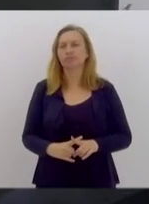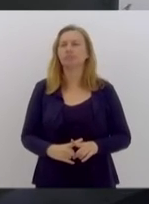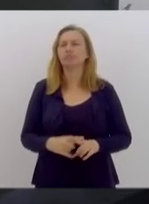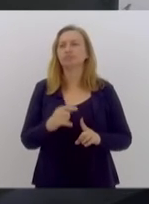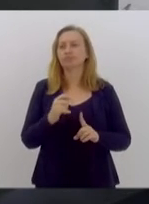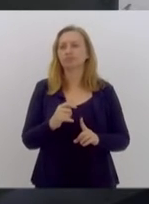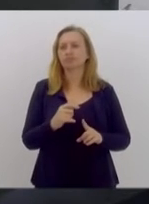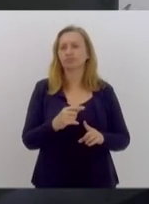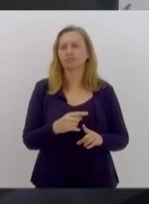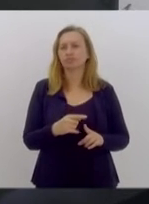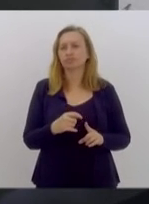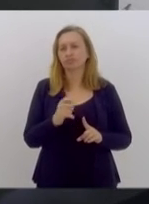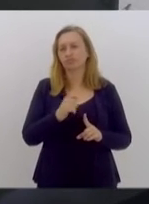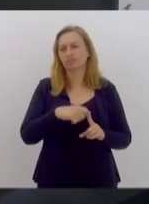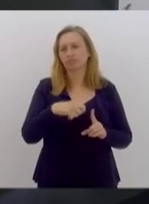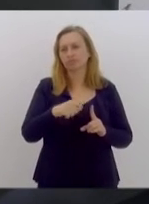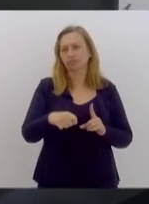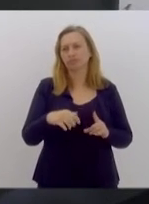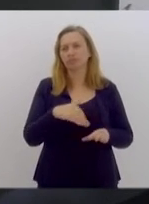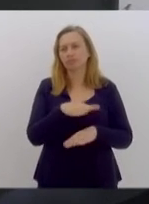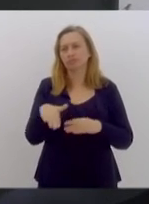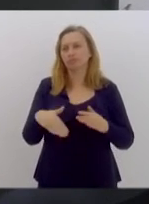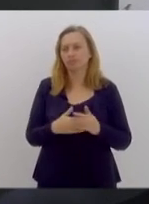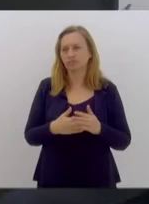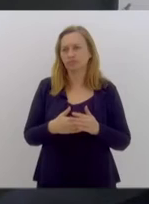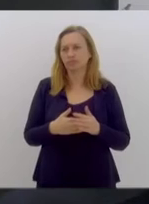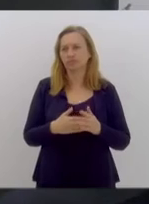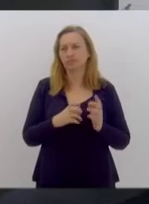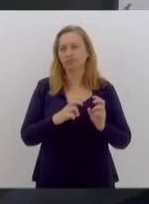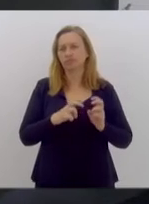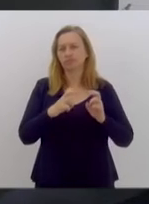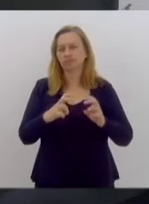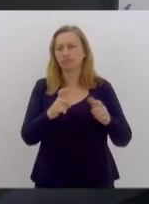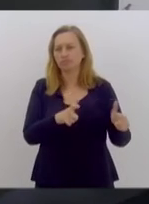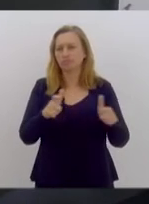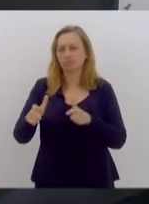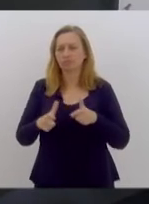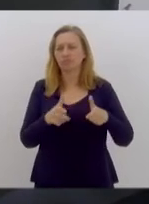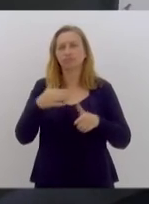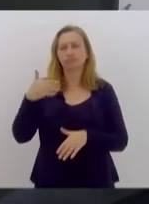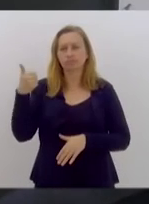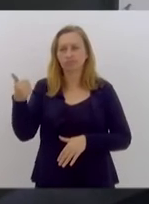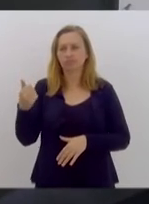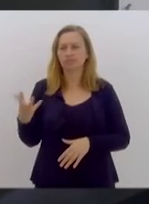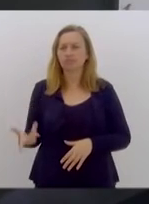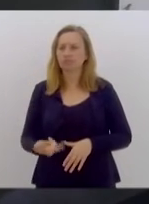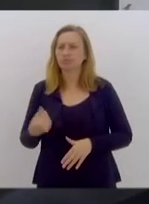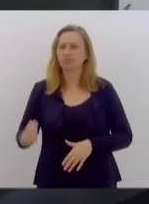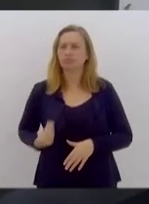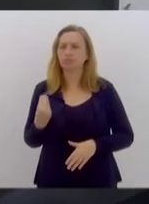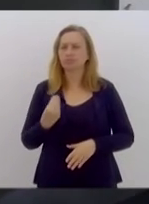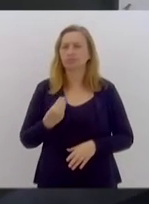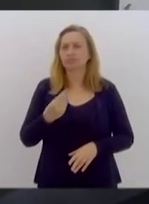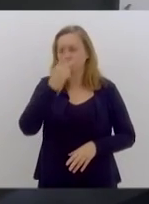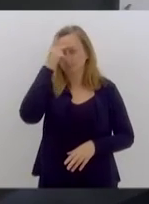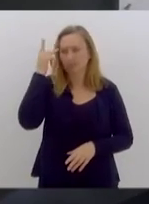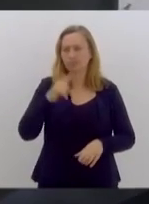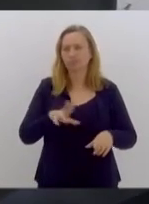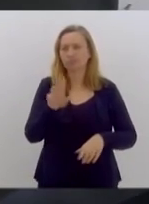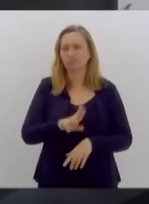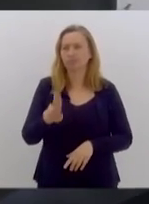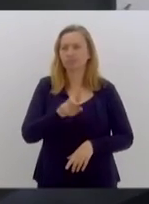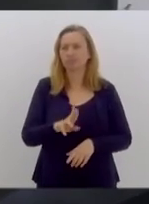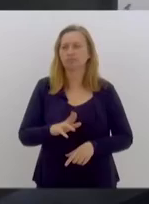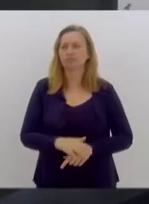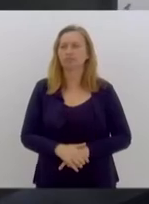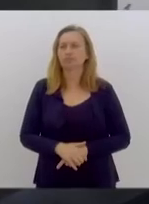mulheres público em todas as estações com objetivo de melhorar a qualidade de vida do usuário e eficiência da prestação de serviço porque